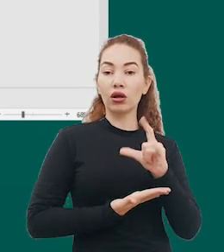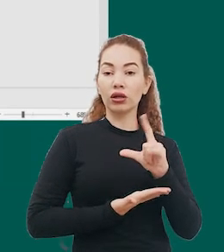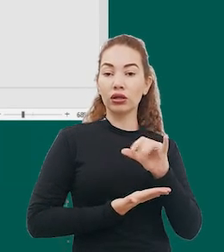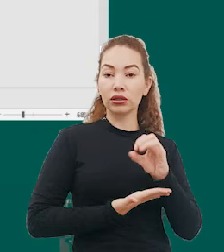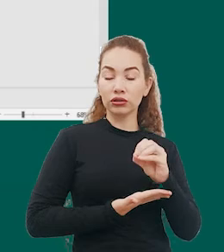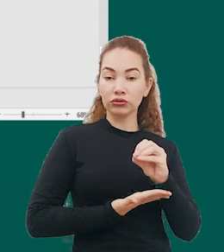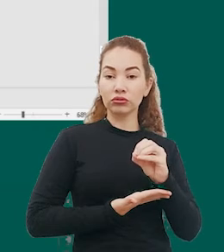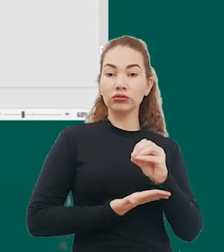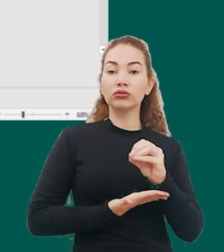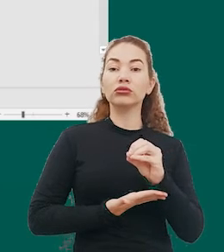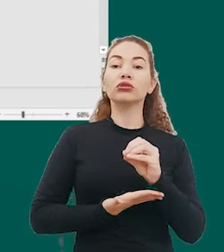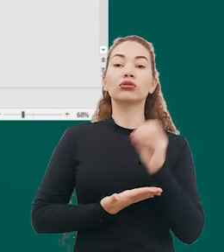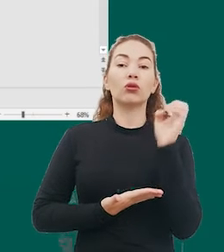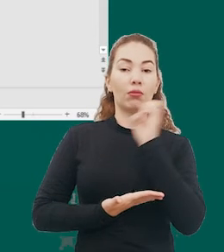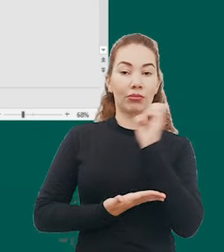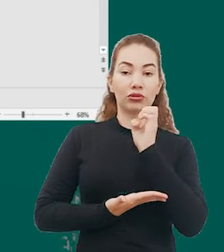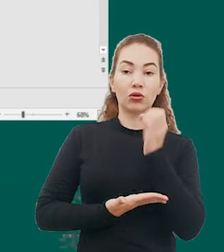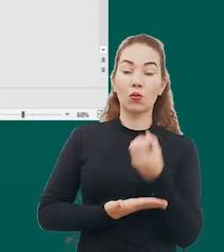tanto o